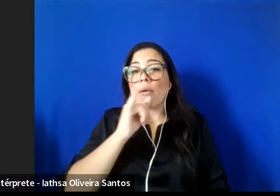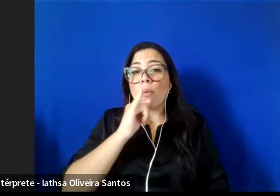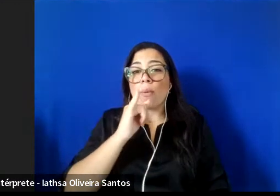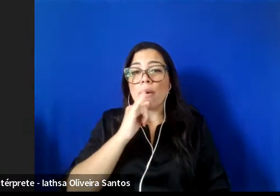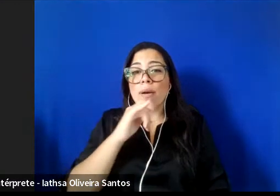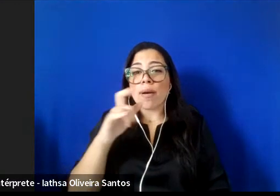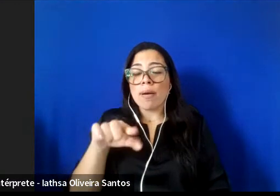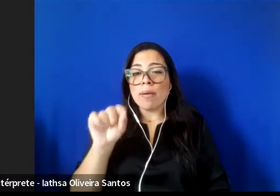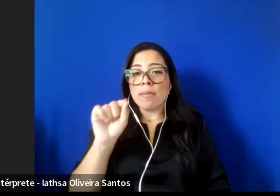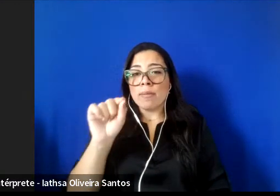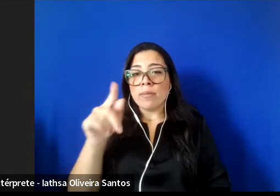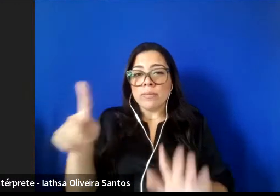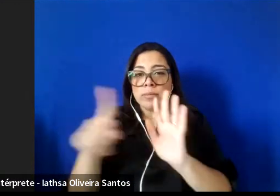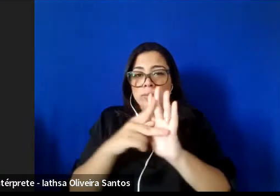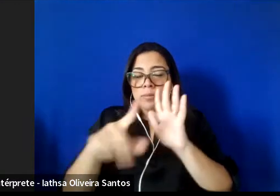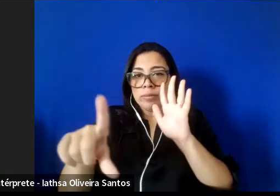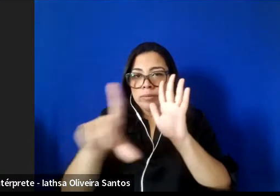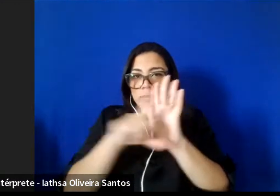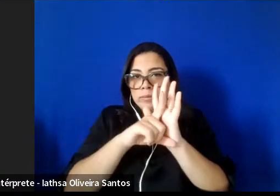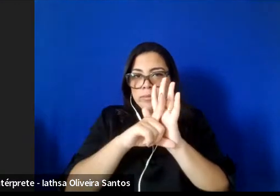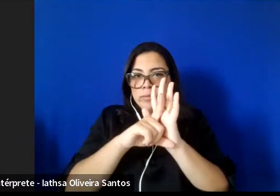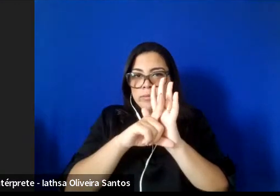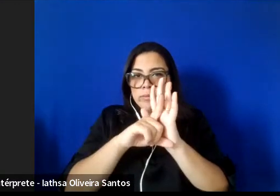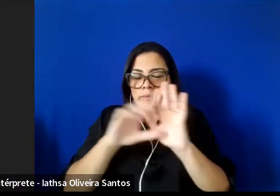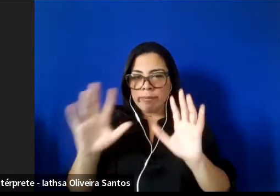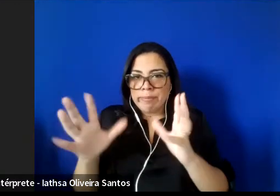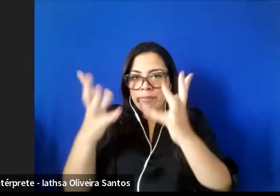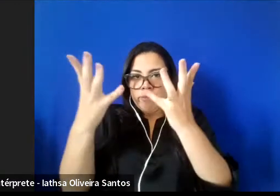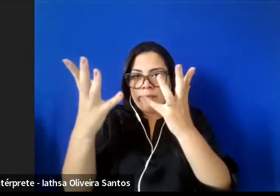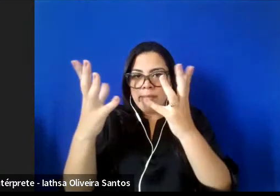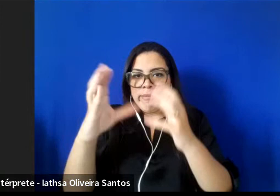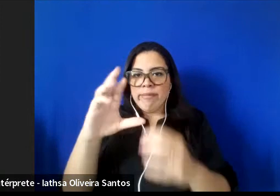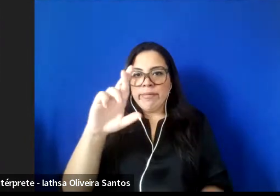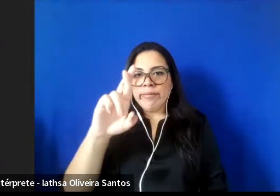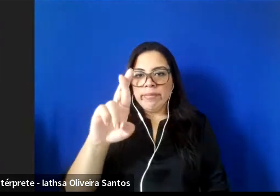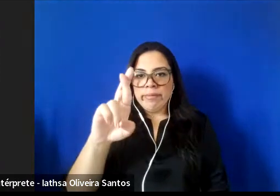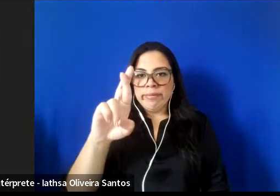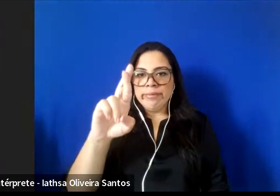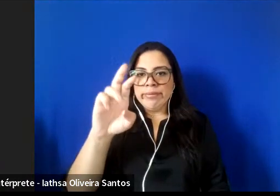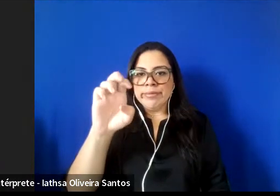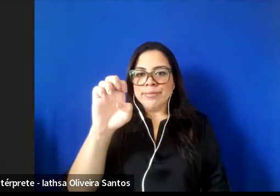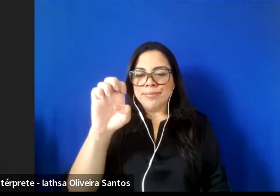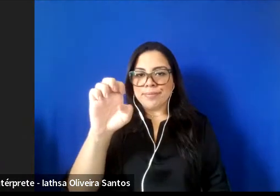a própria lei emergencial da pandemia, a famosa RJET, a lei